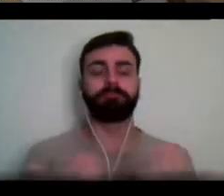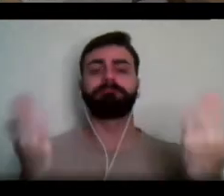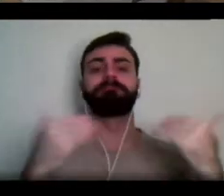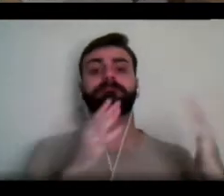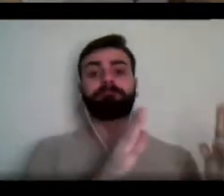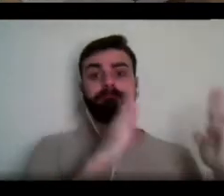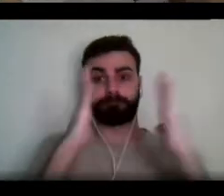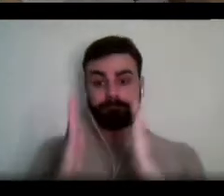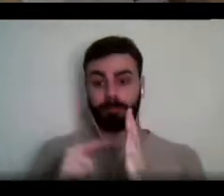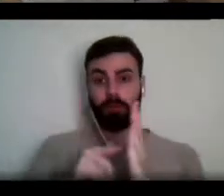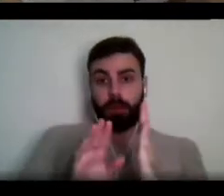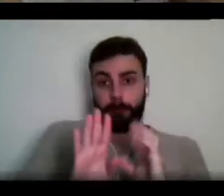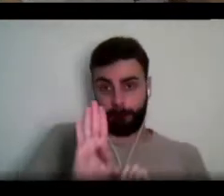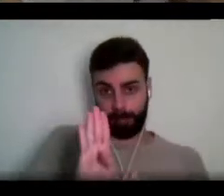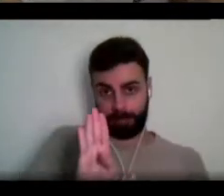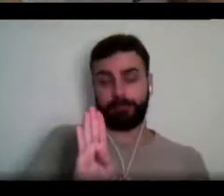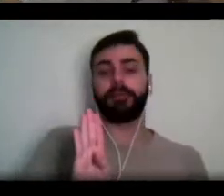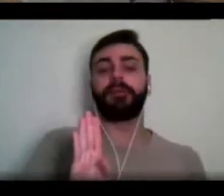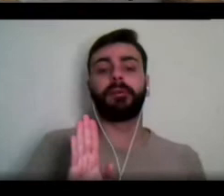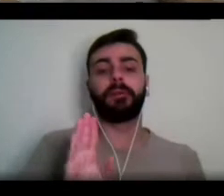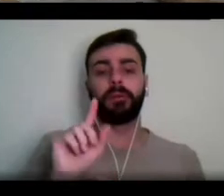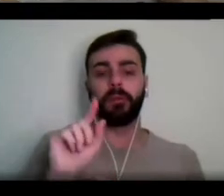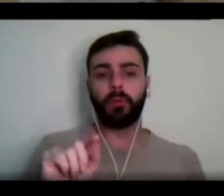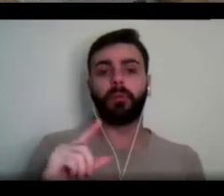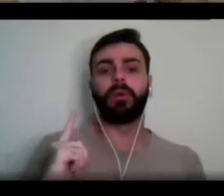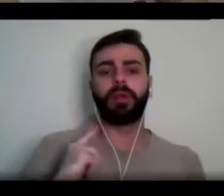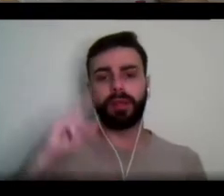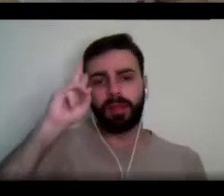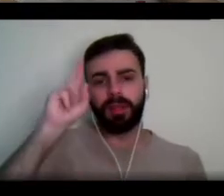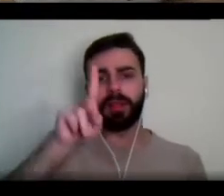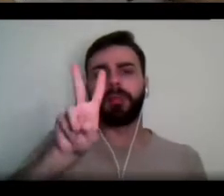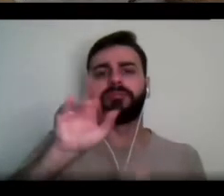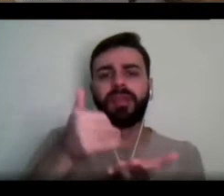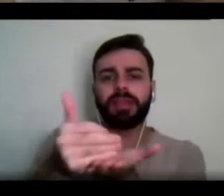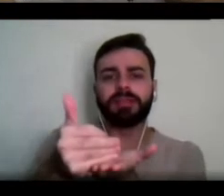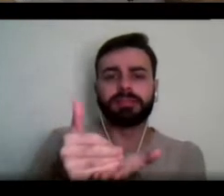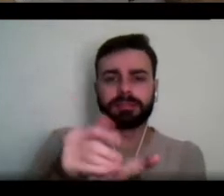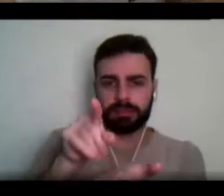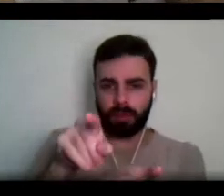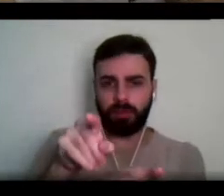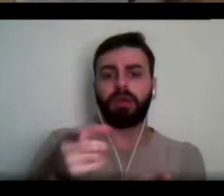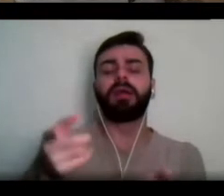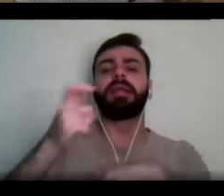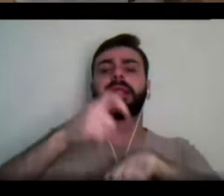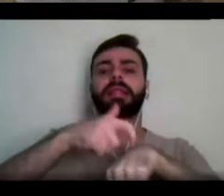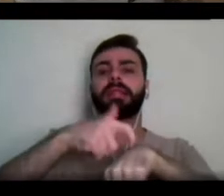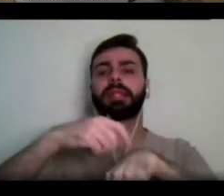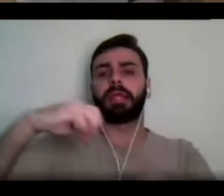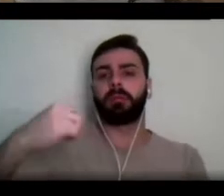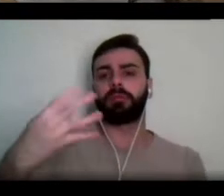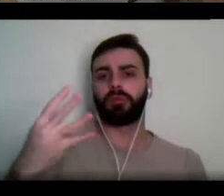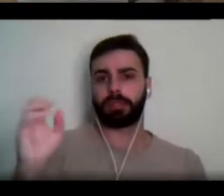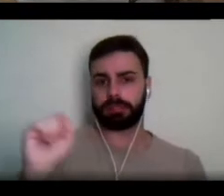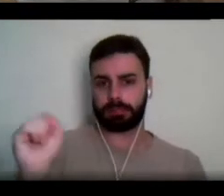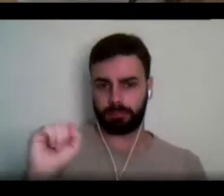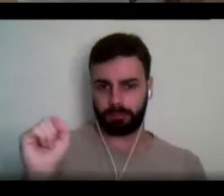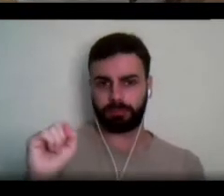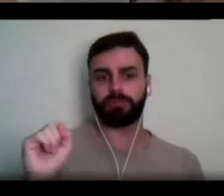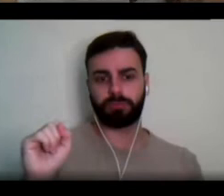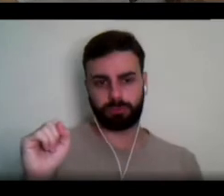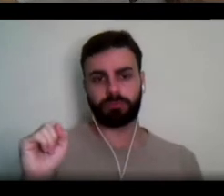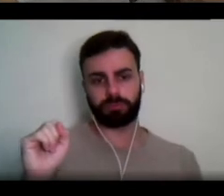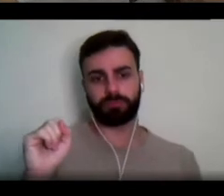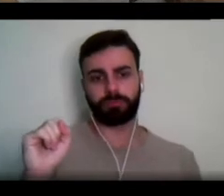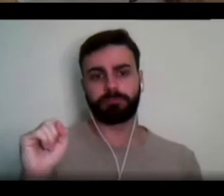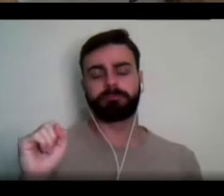tá? E para a etapa B eu faço a mesma coisa. Para a etapa B, a minha velocidade inicial é essa aqui, e o